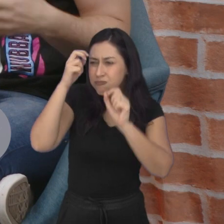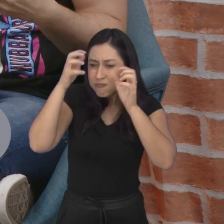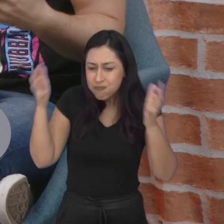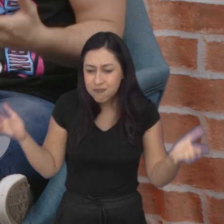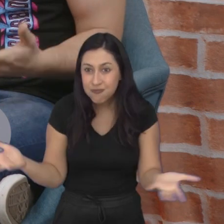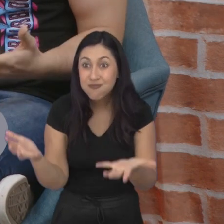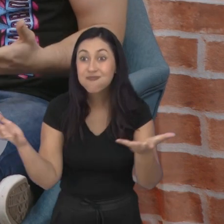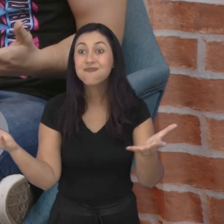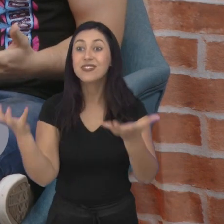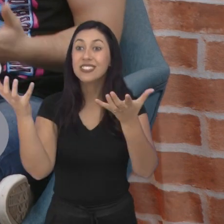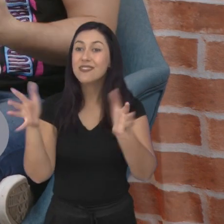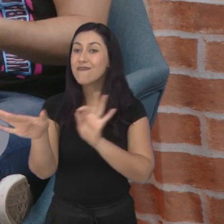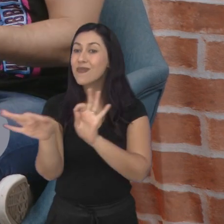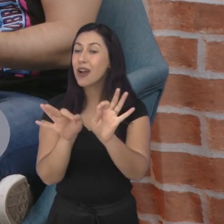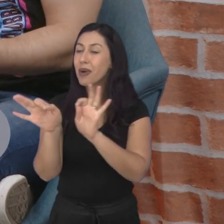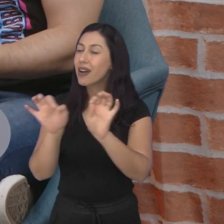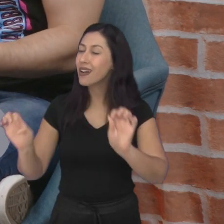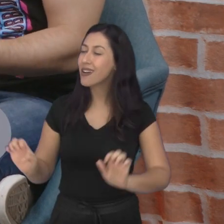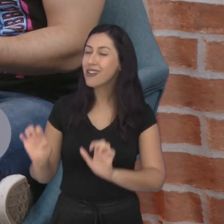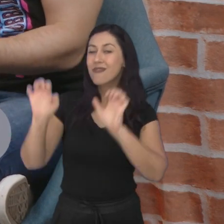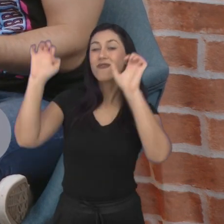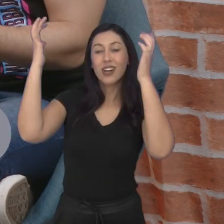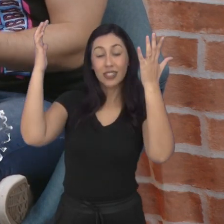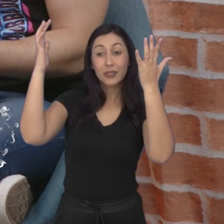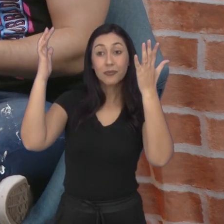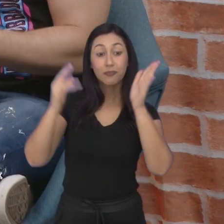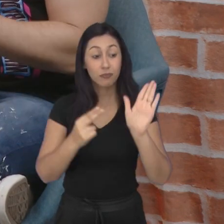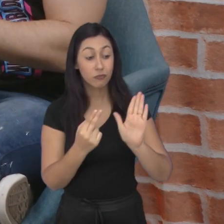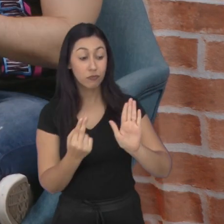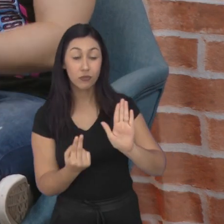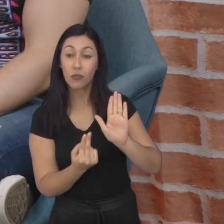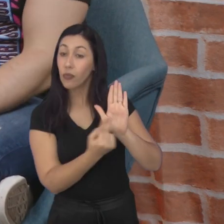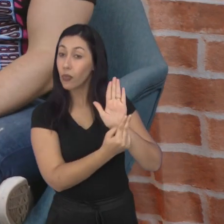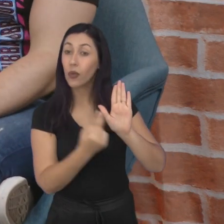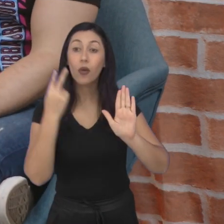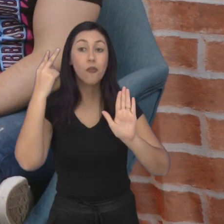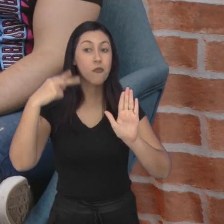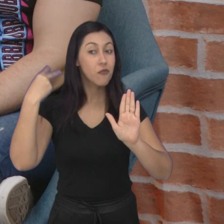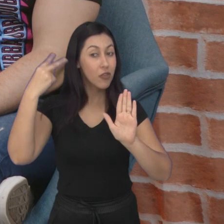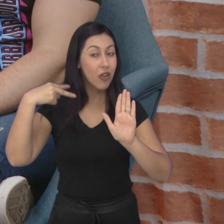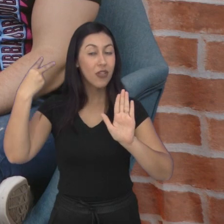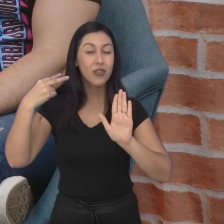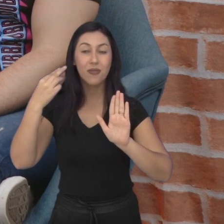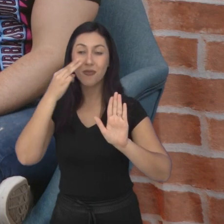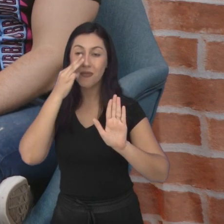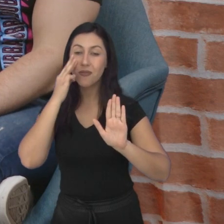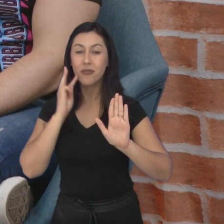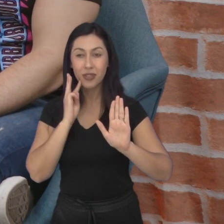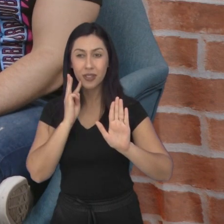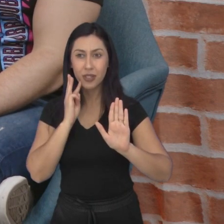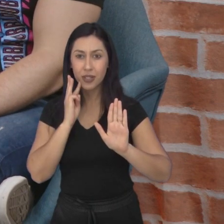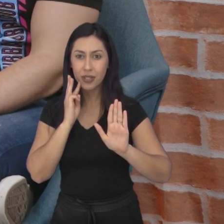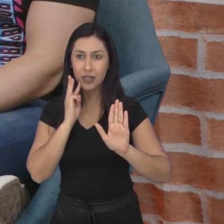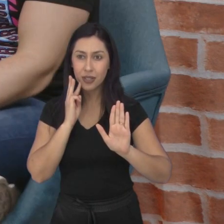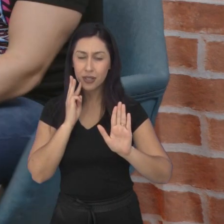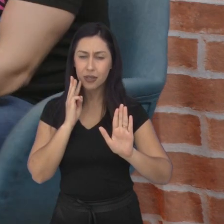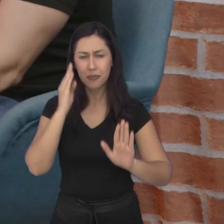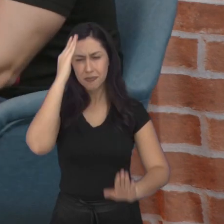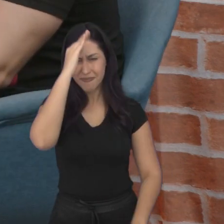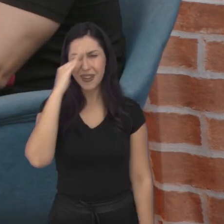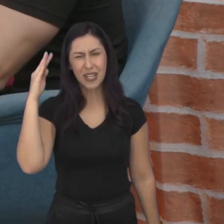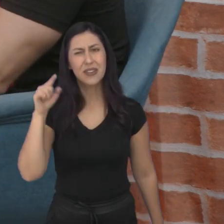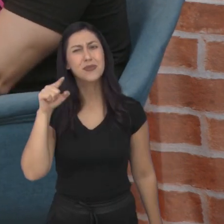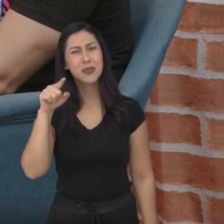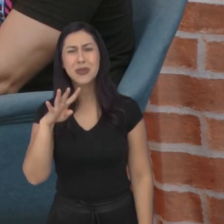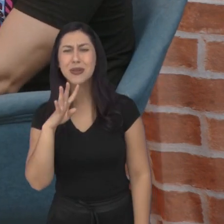cidade, incentivando eventos e outras ações de promoção. O autor da lei foi o vereador Walter Hayashi. Marvin,